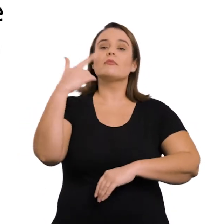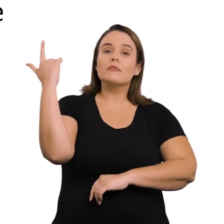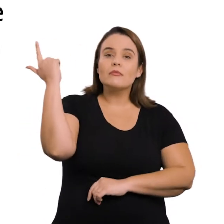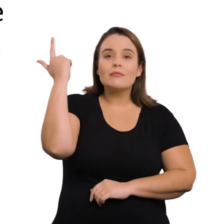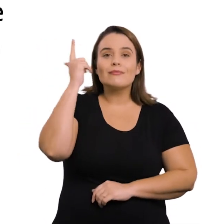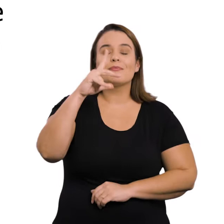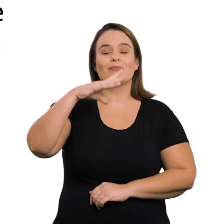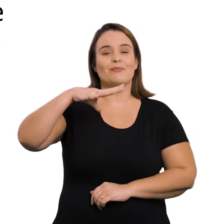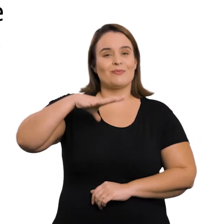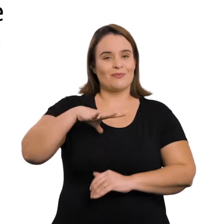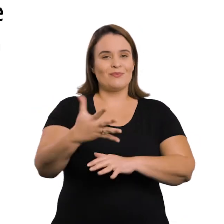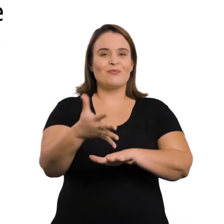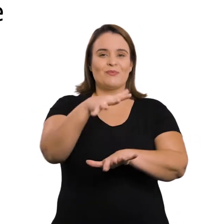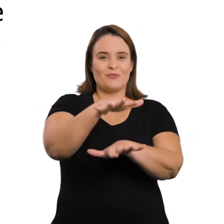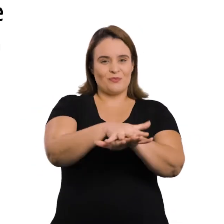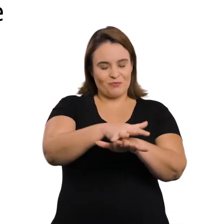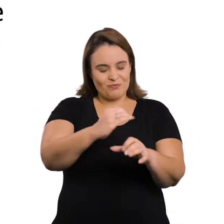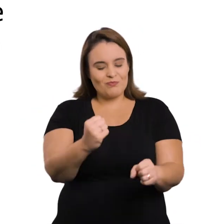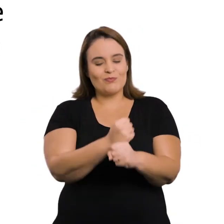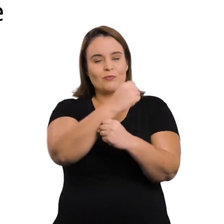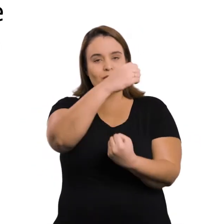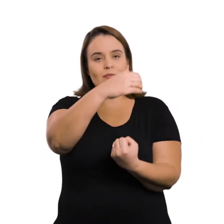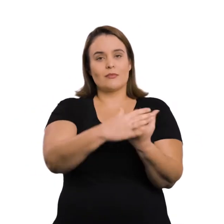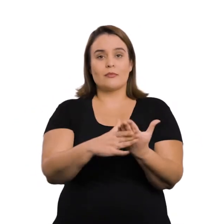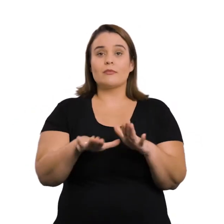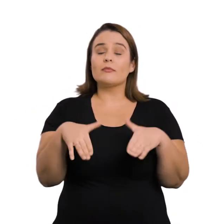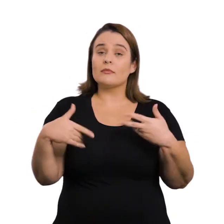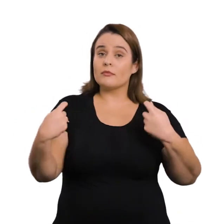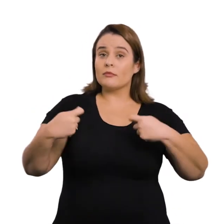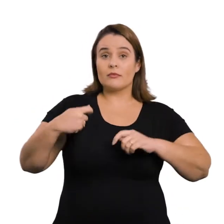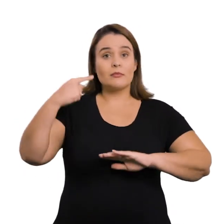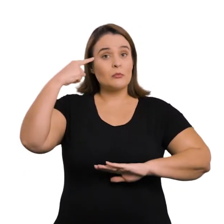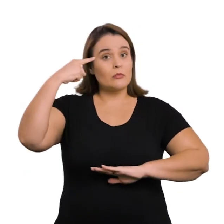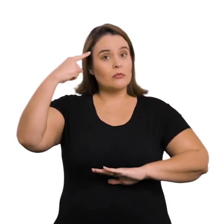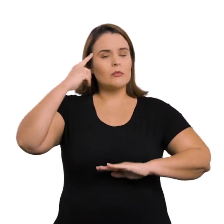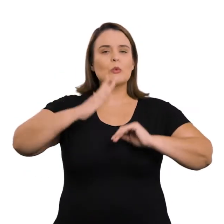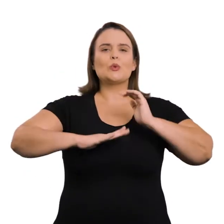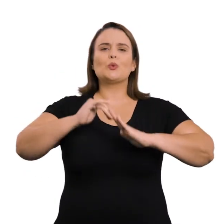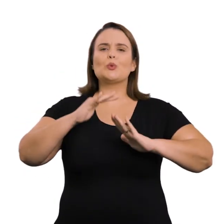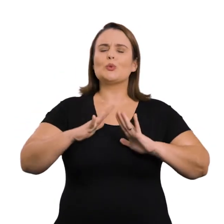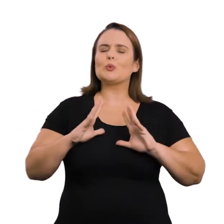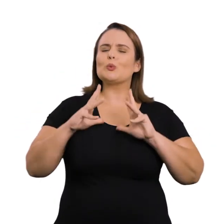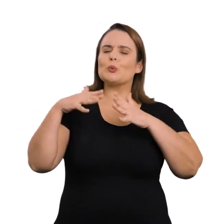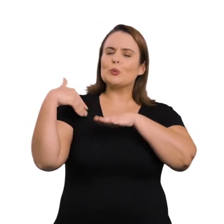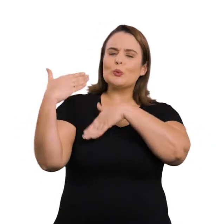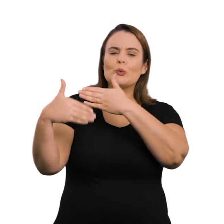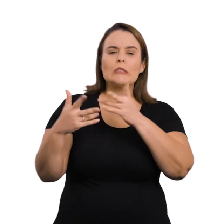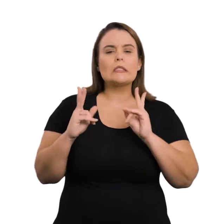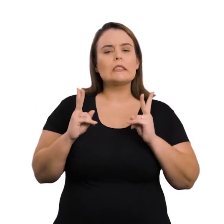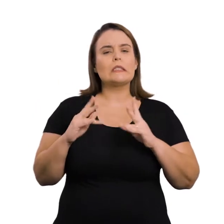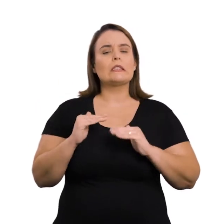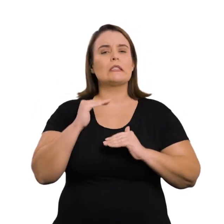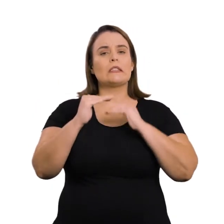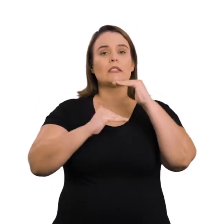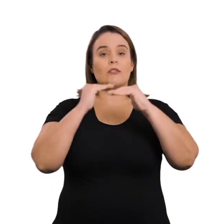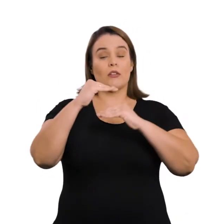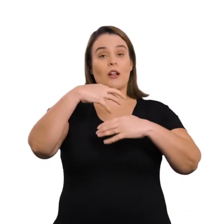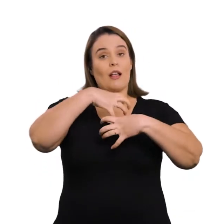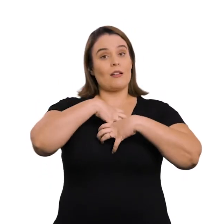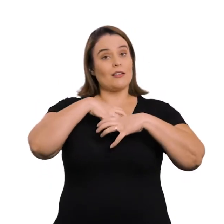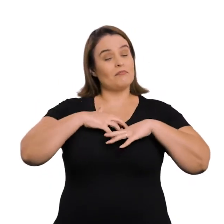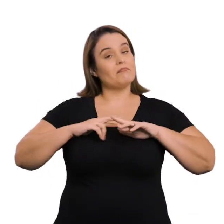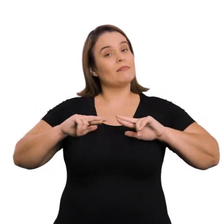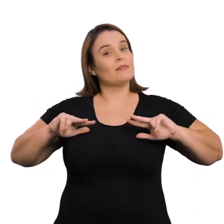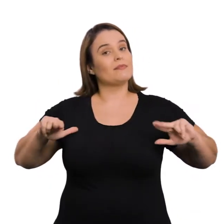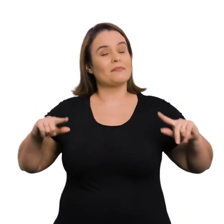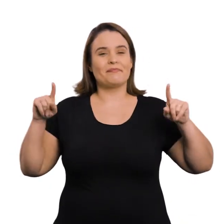pela construção de uma cidade inclusiva. Portanto, é preciso considerar, em toda a ação a ser desenvolvida,